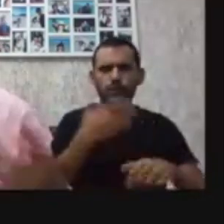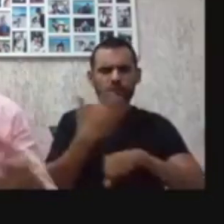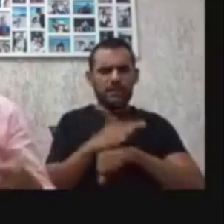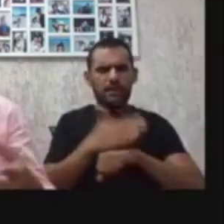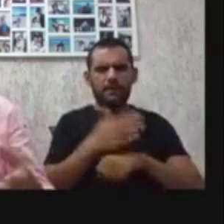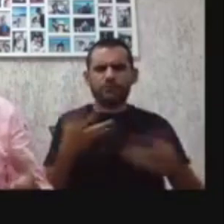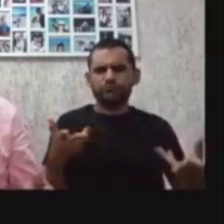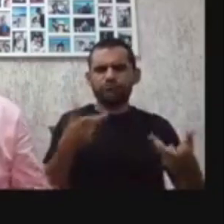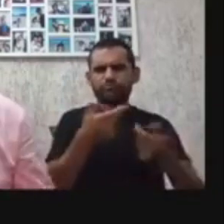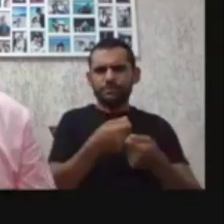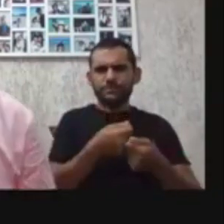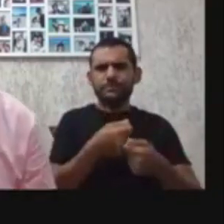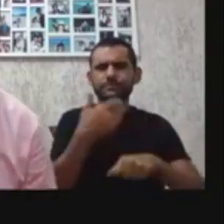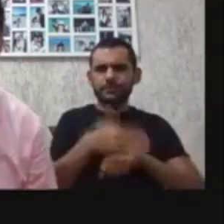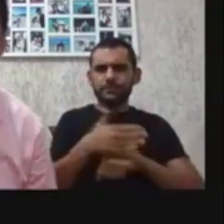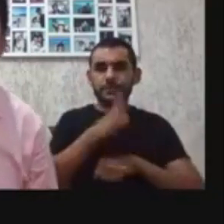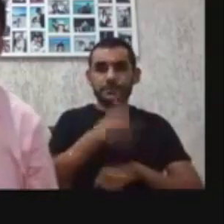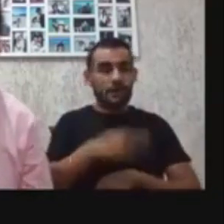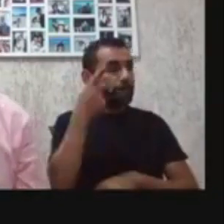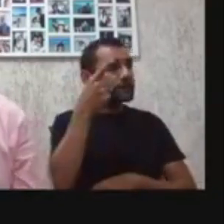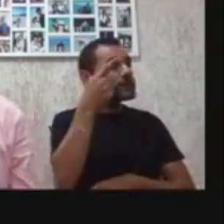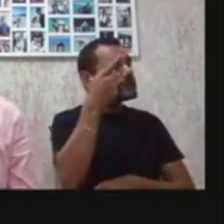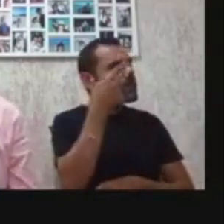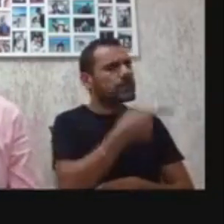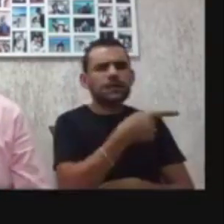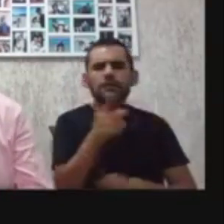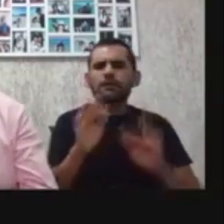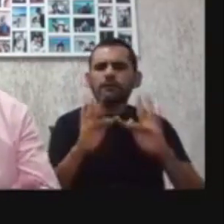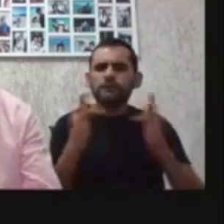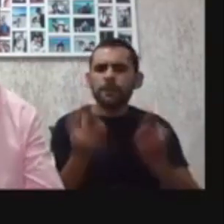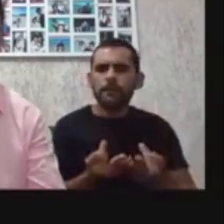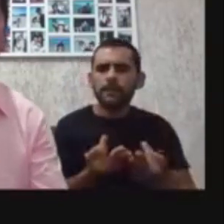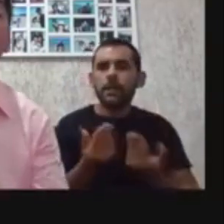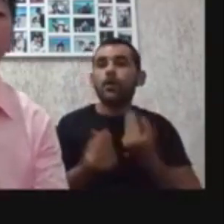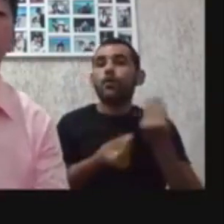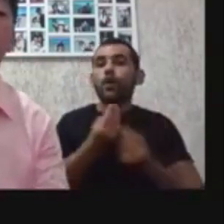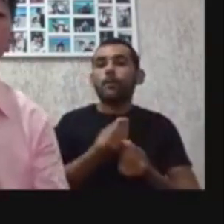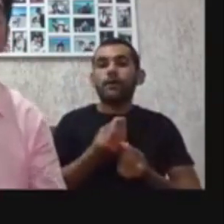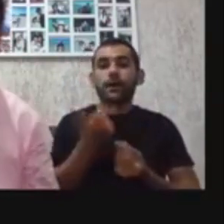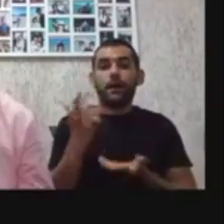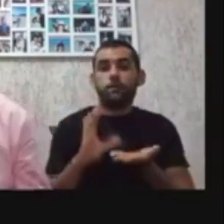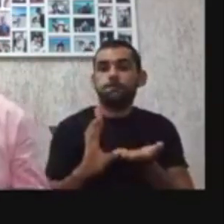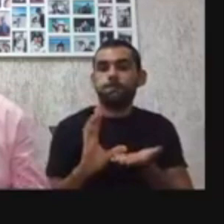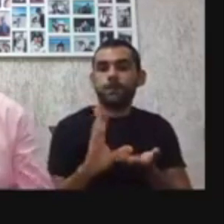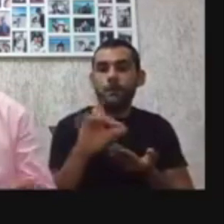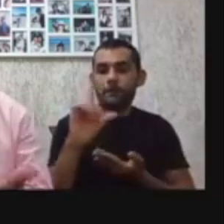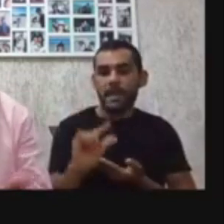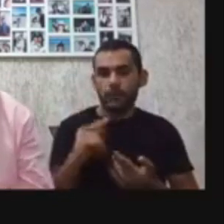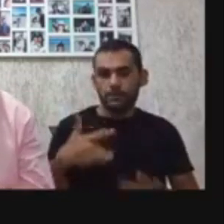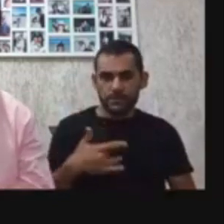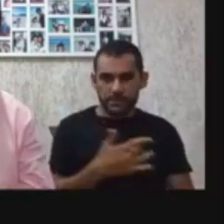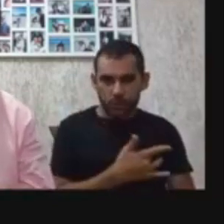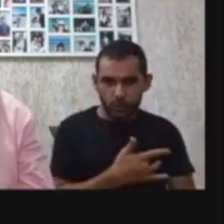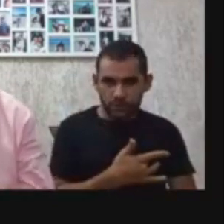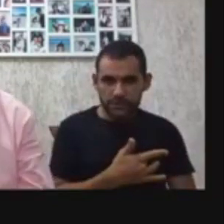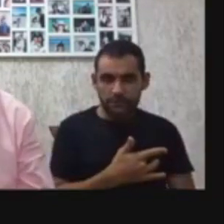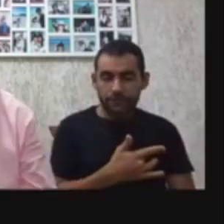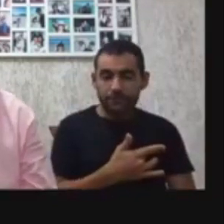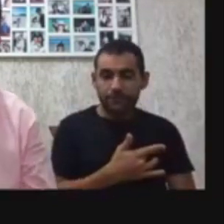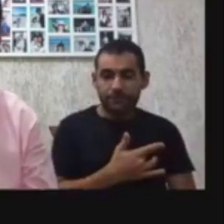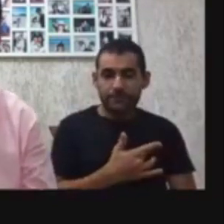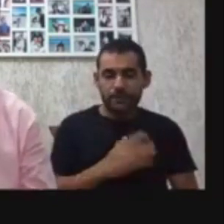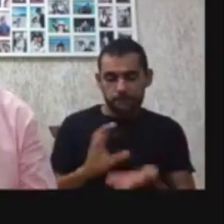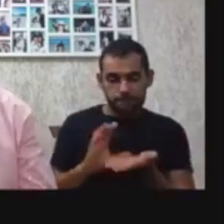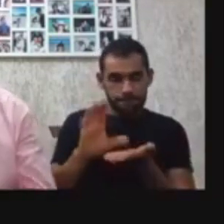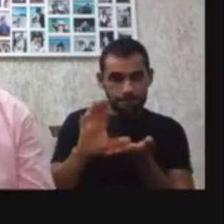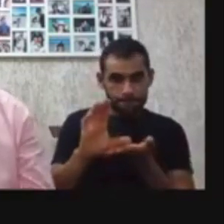capacitada, vai visitar como as meninas já visitam as famílias, você vai gastar muito menos com saúde, você vai poder investir ou